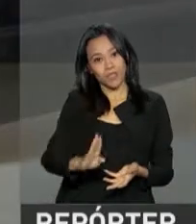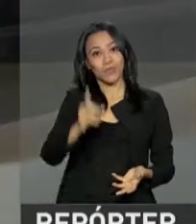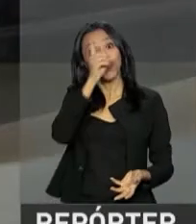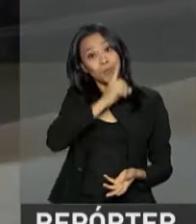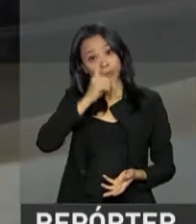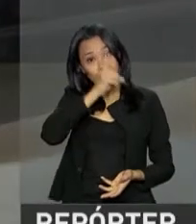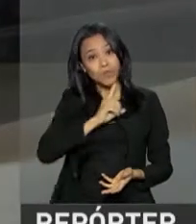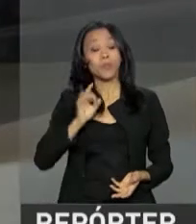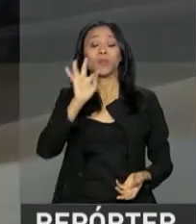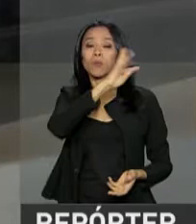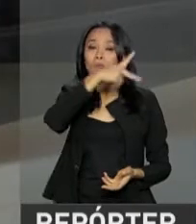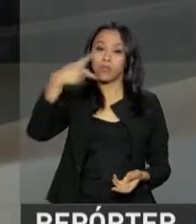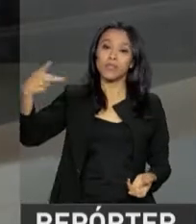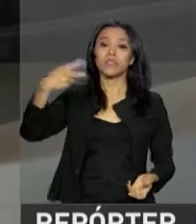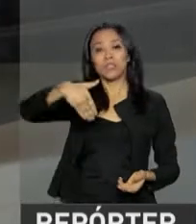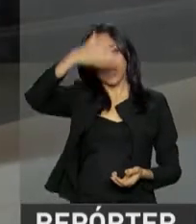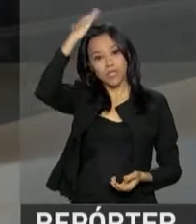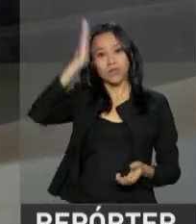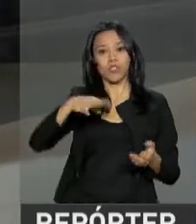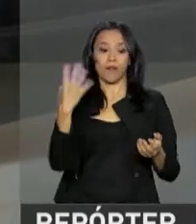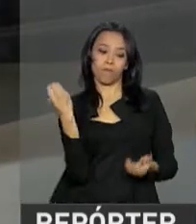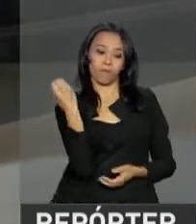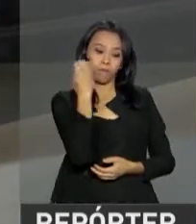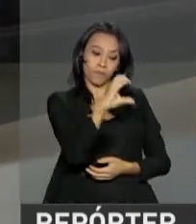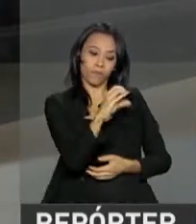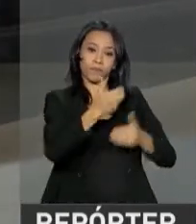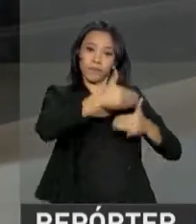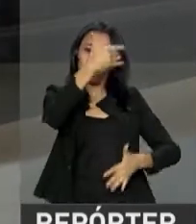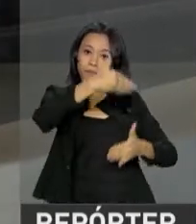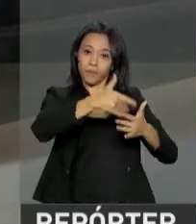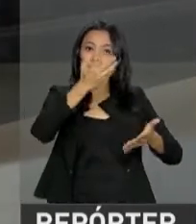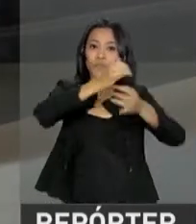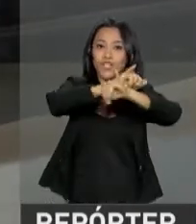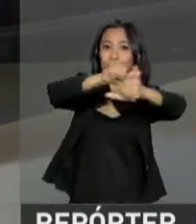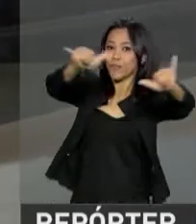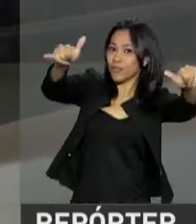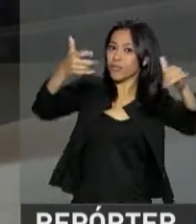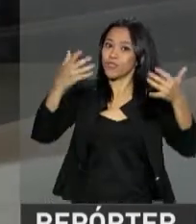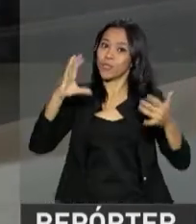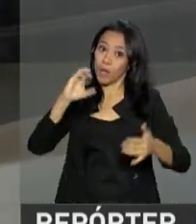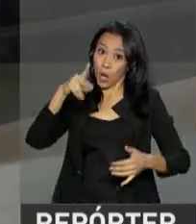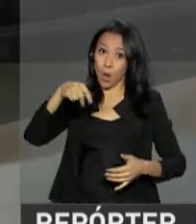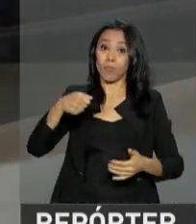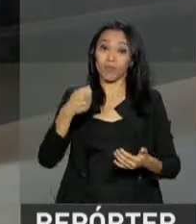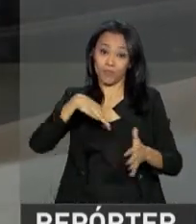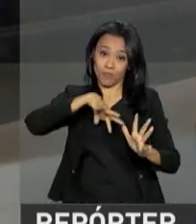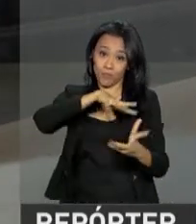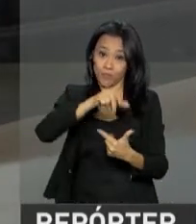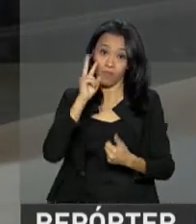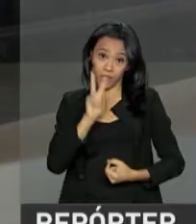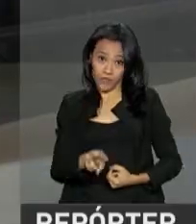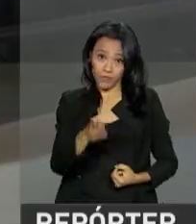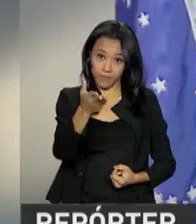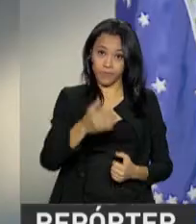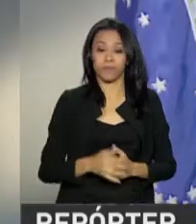temer publicou nas redes sociais uma mensagem sobre a copa do mundo vamos acompanhar